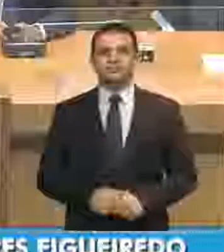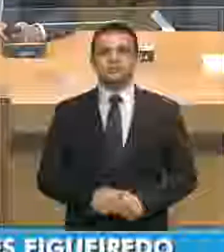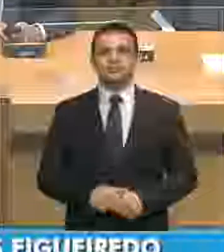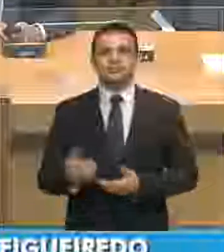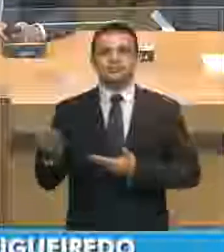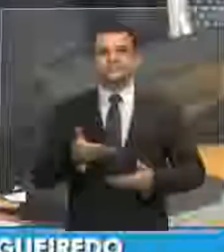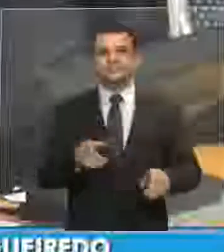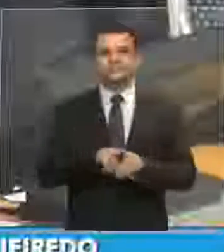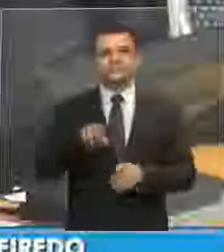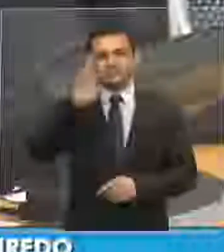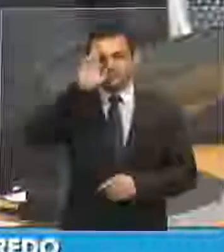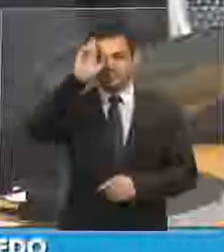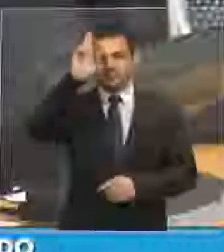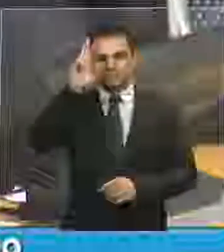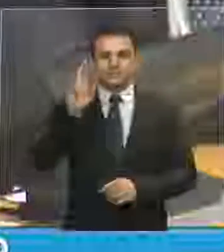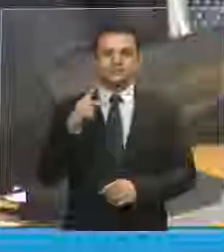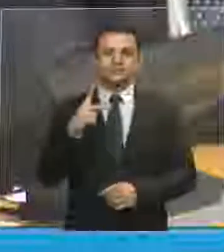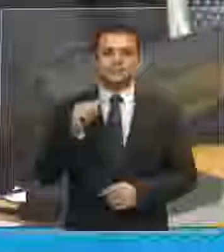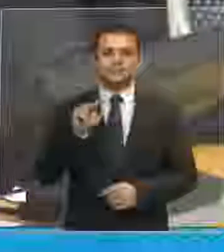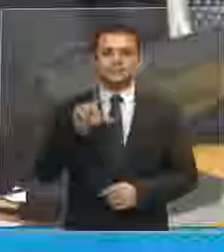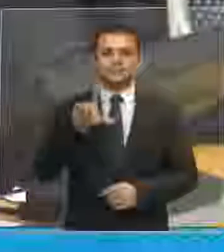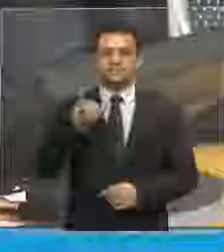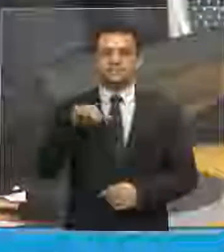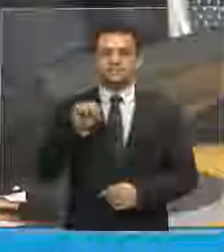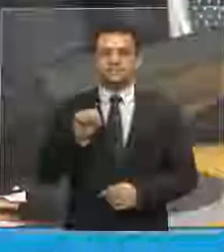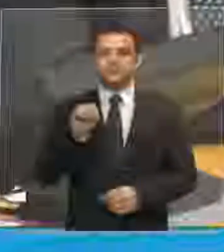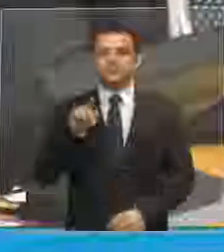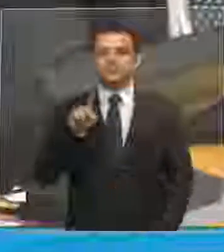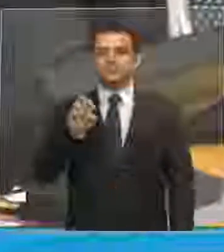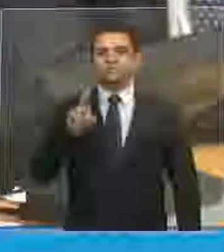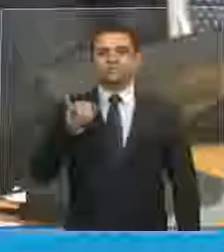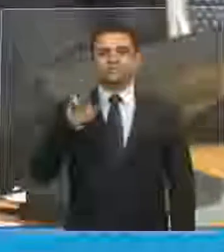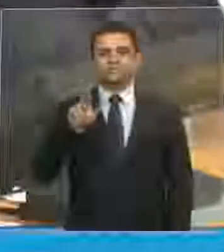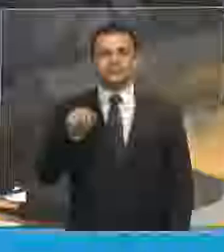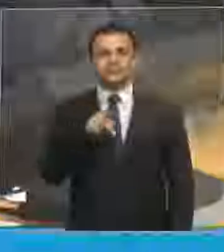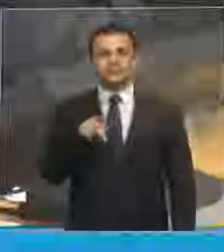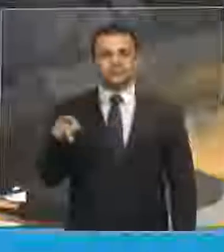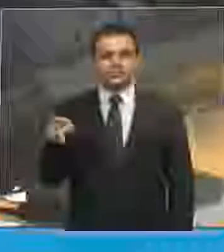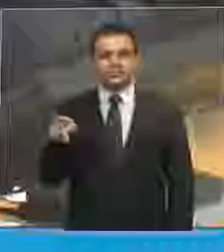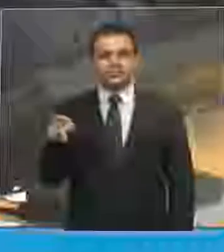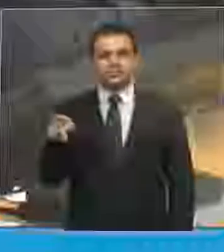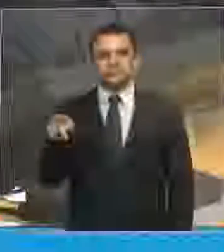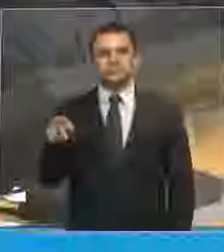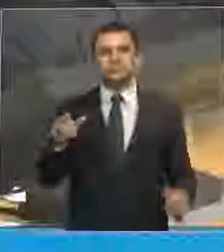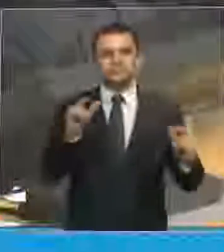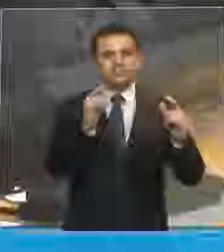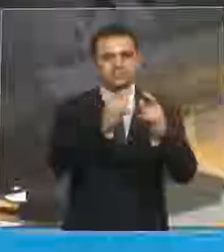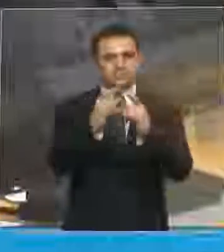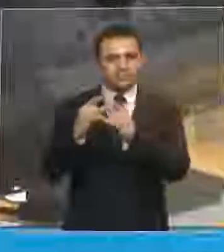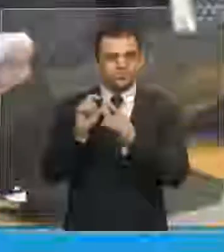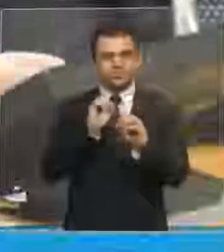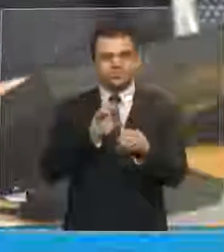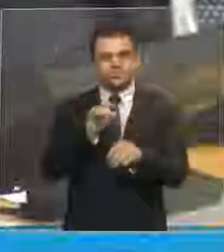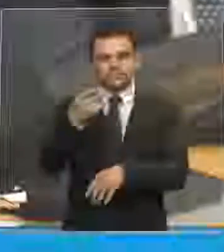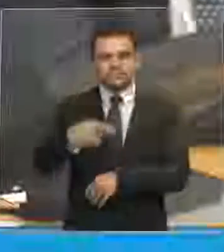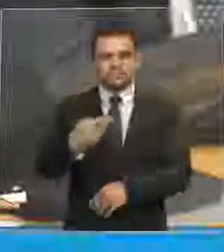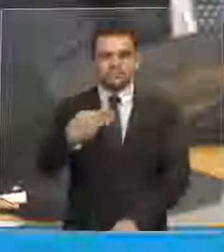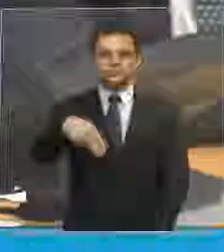Senhor professor Paulino Pereira, presidente do Sindicato de Estabelecimentos de Ensino do